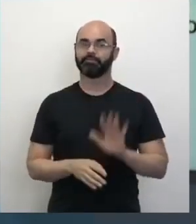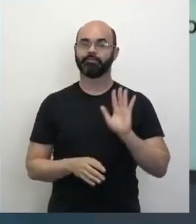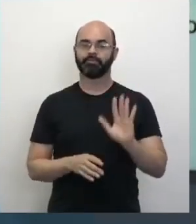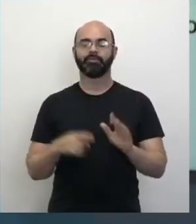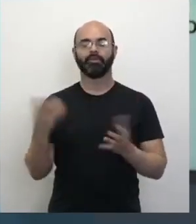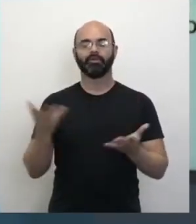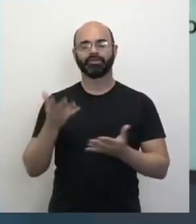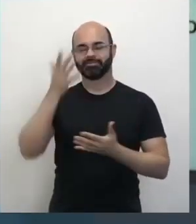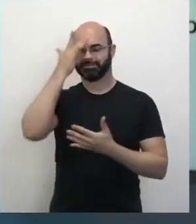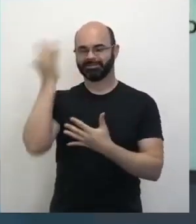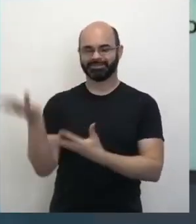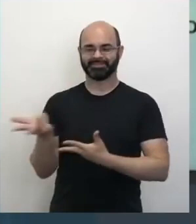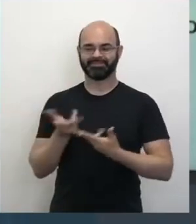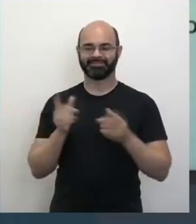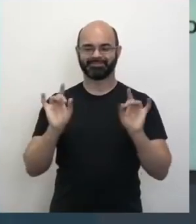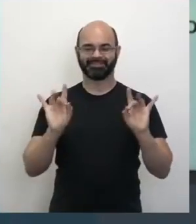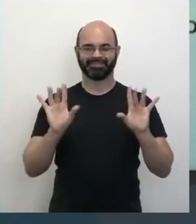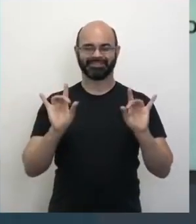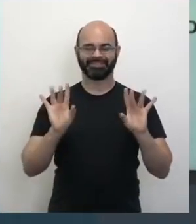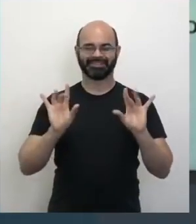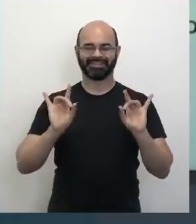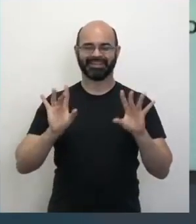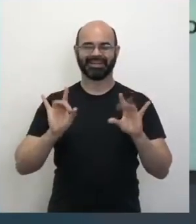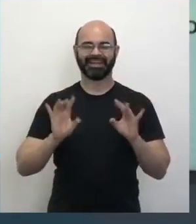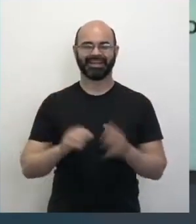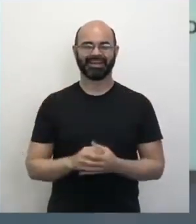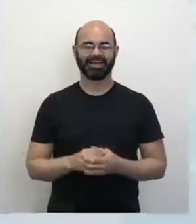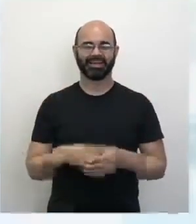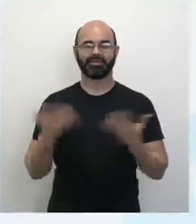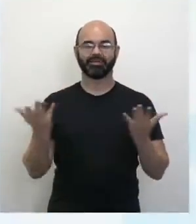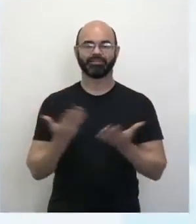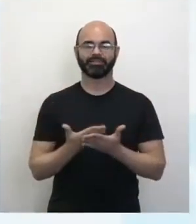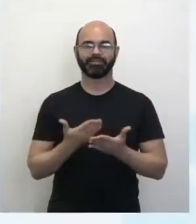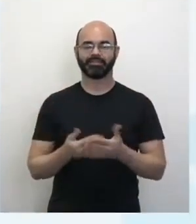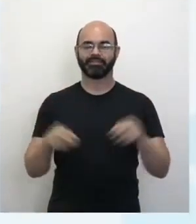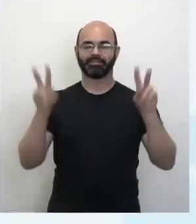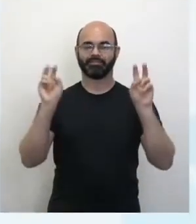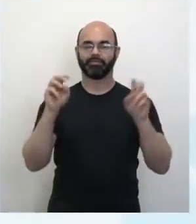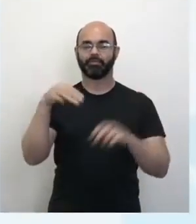um convidado especial hoje, tá? Então, vamos lá, título da nossa aula.